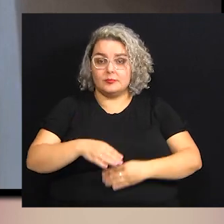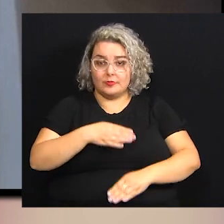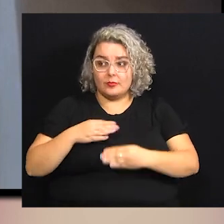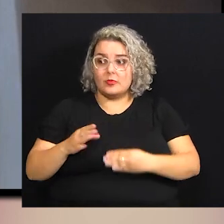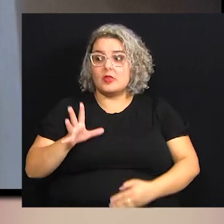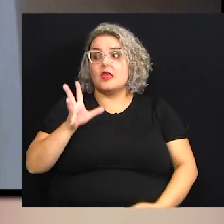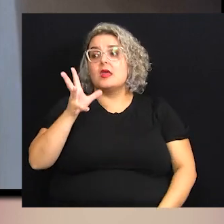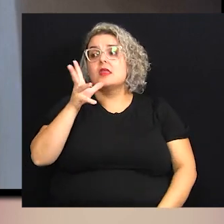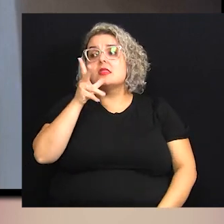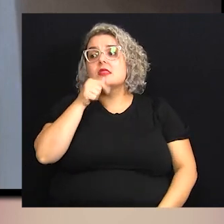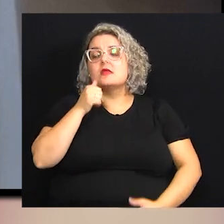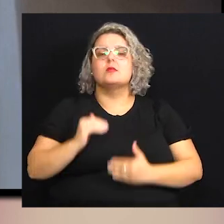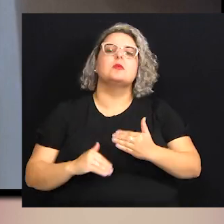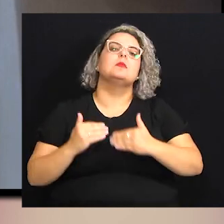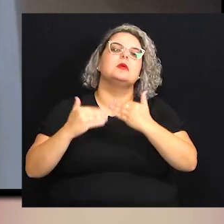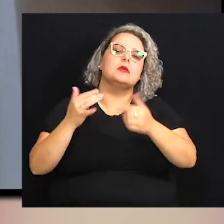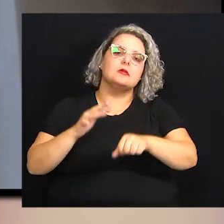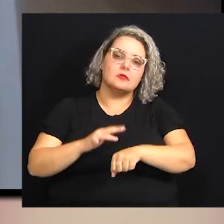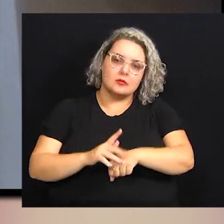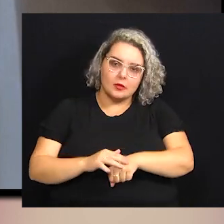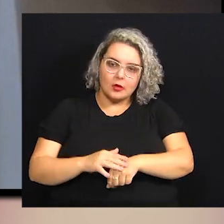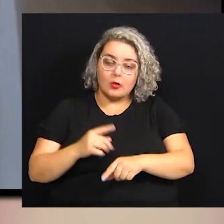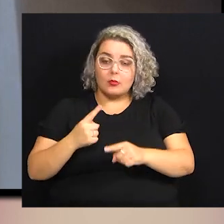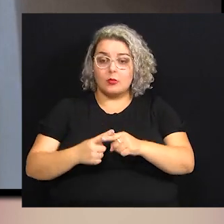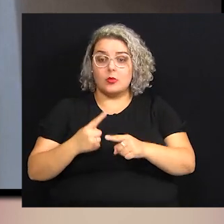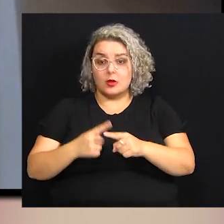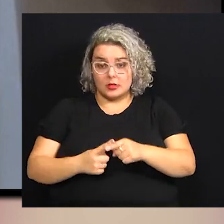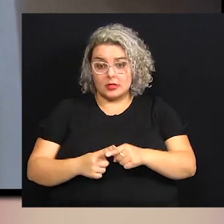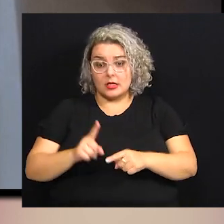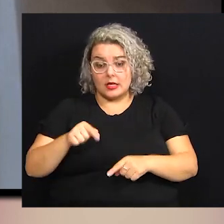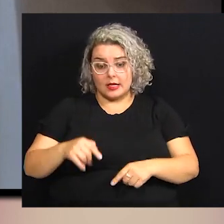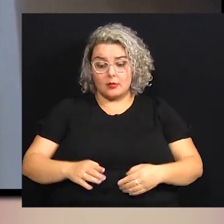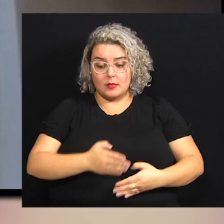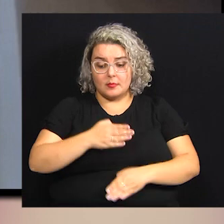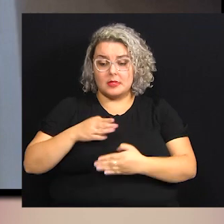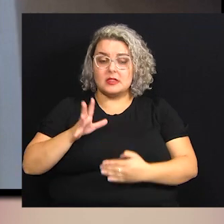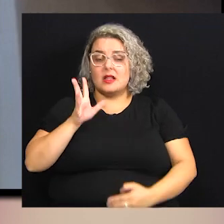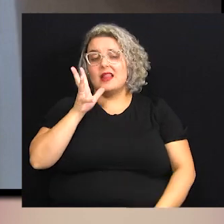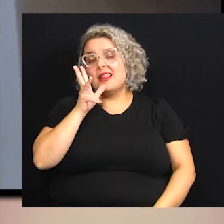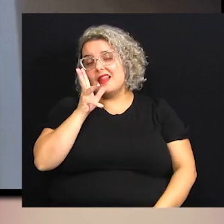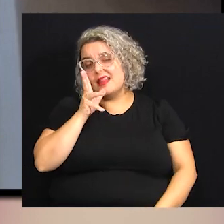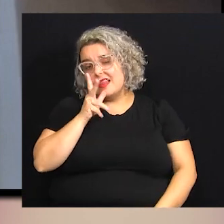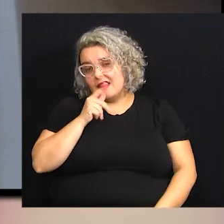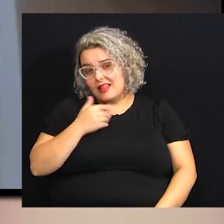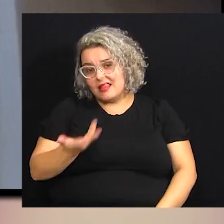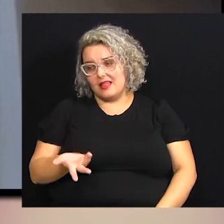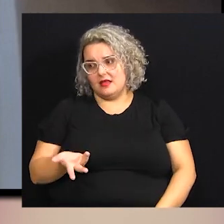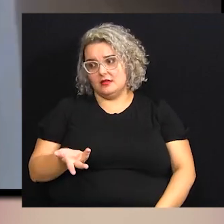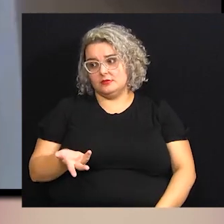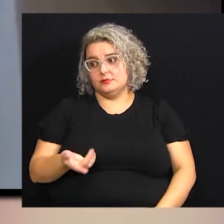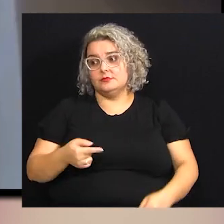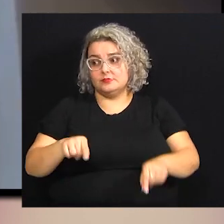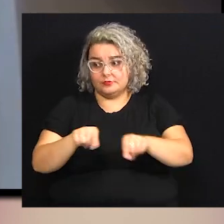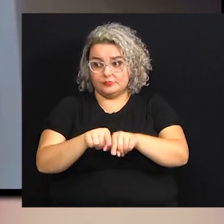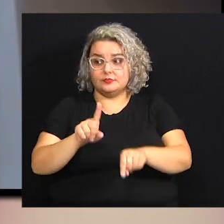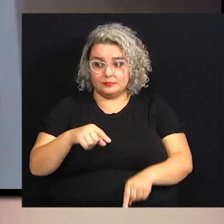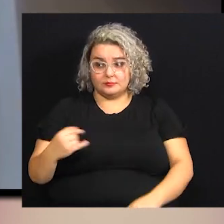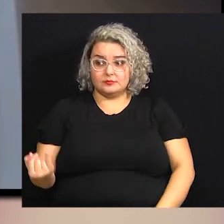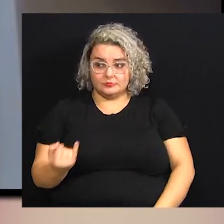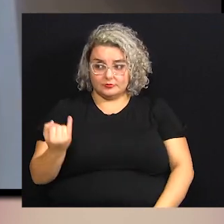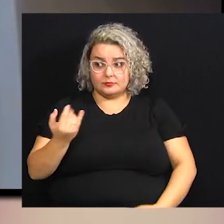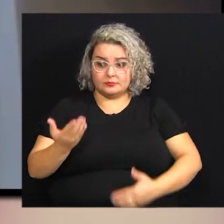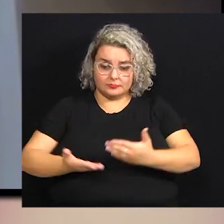pela bactéria e demora para desenvolver a doença, porque é uma bactéria de reprodução lenta. Inclusive, isso também